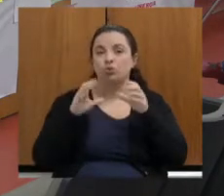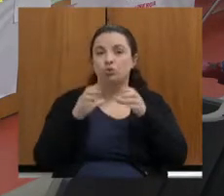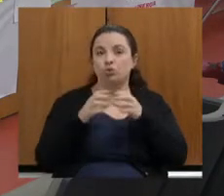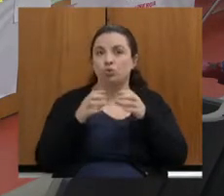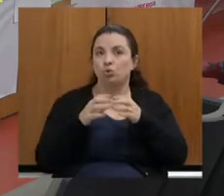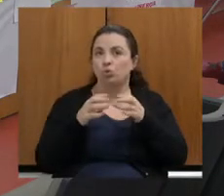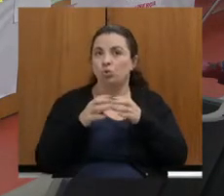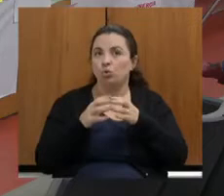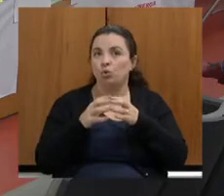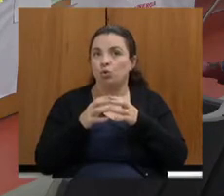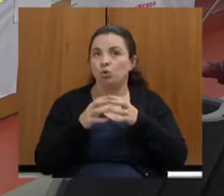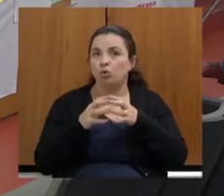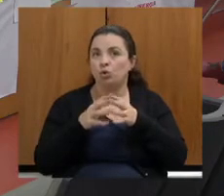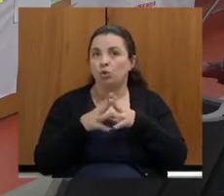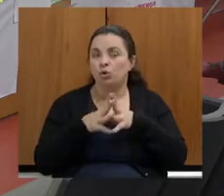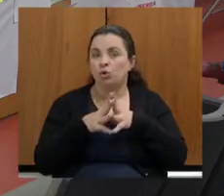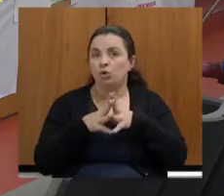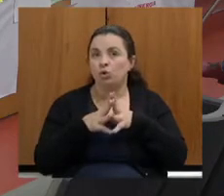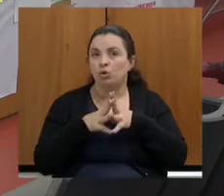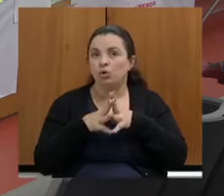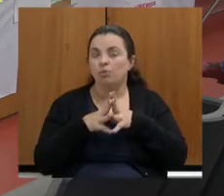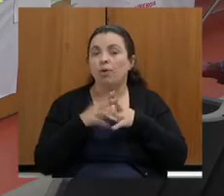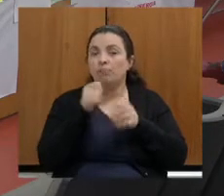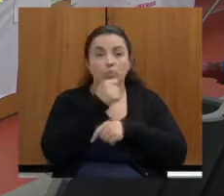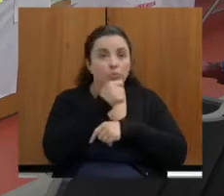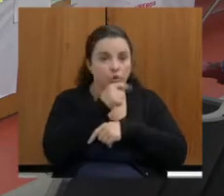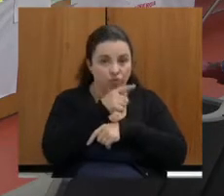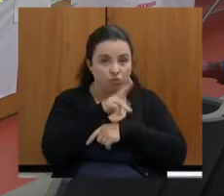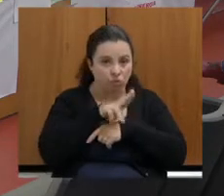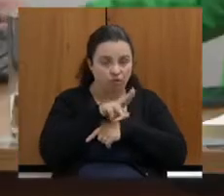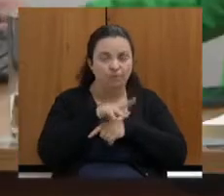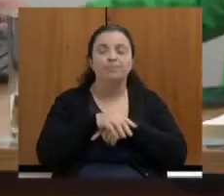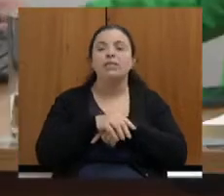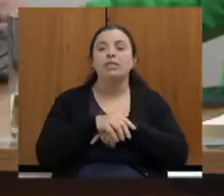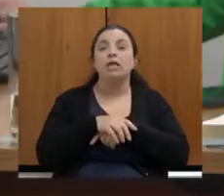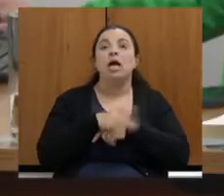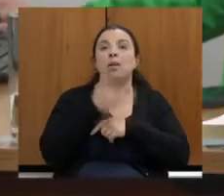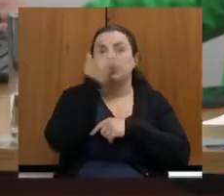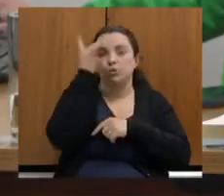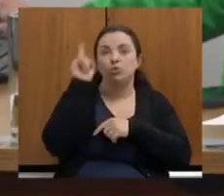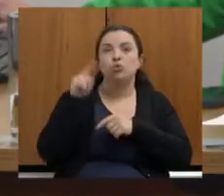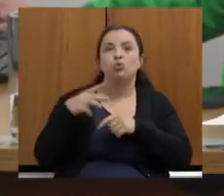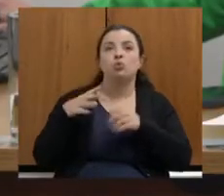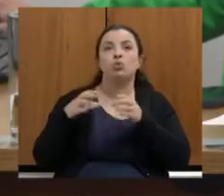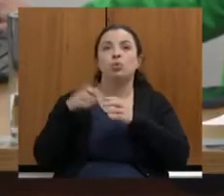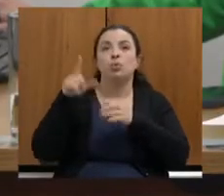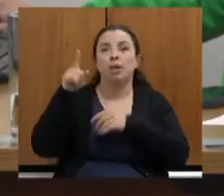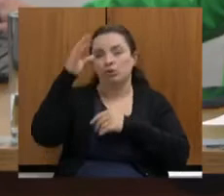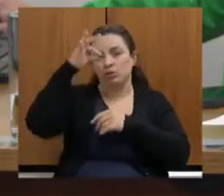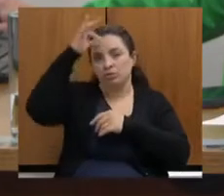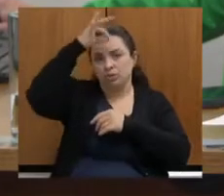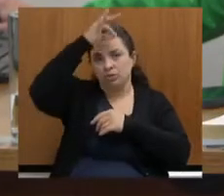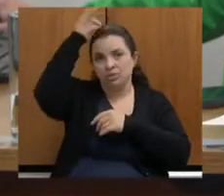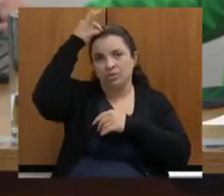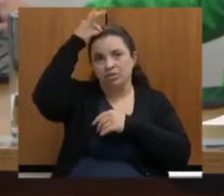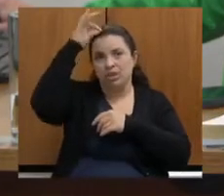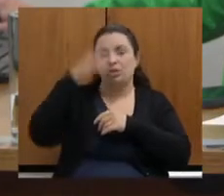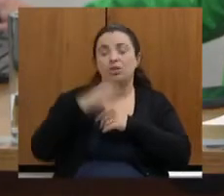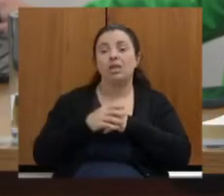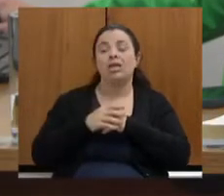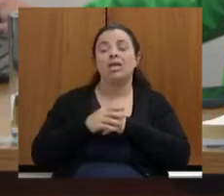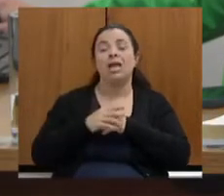porque a gente falar no telefone Oi pessoas do grupo lá do Espírito Santo que a gente acaba esquecendo